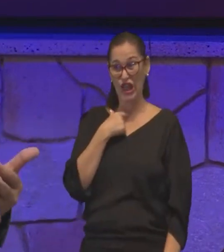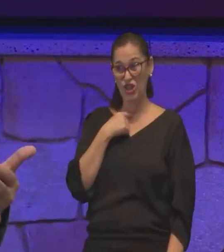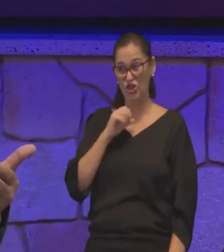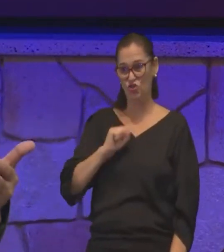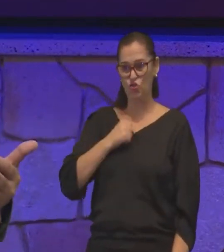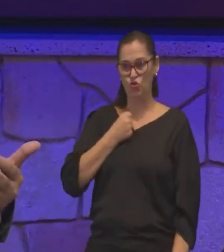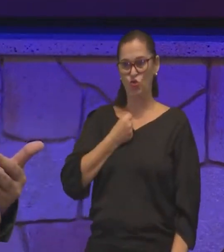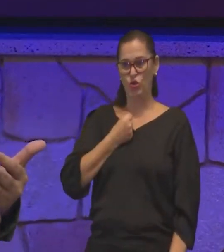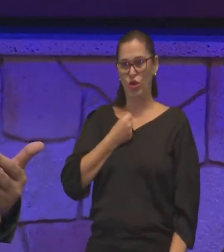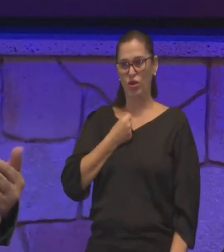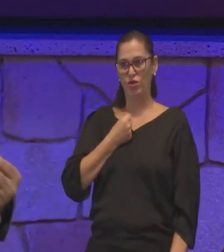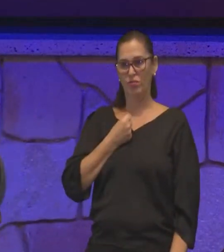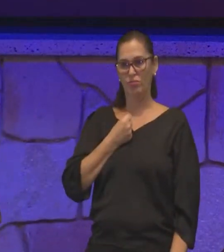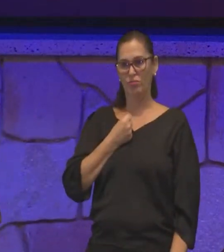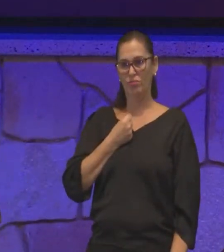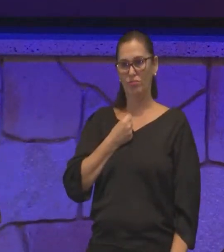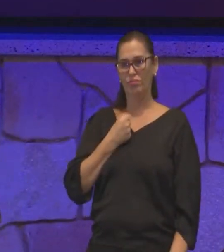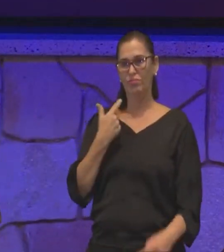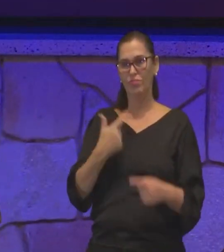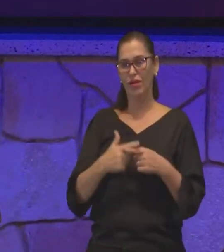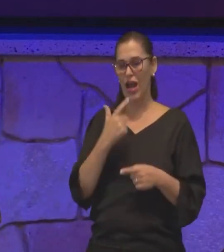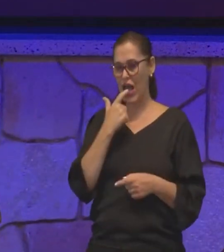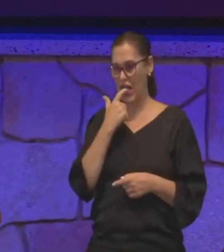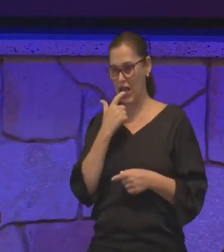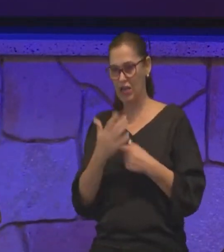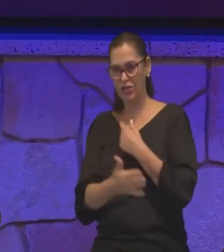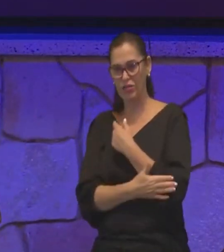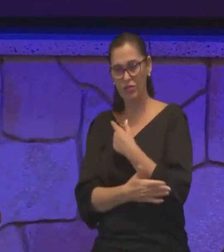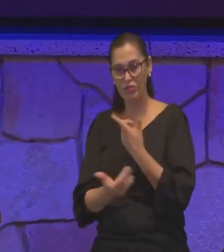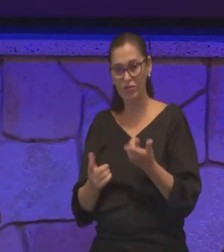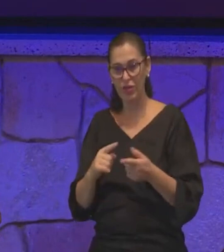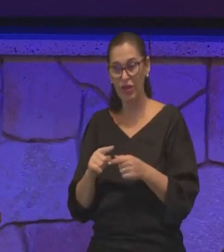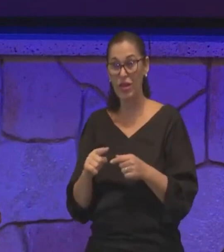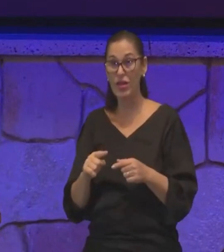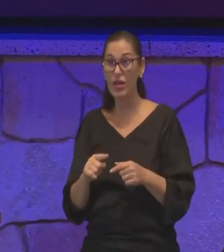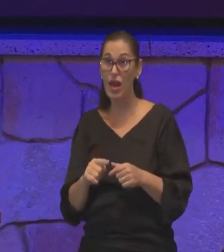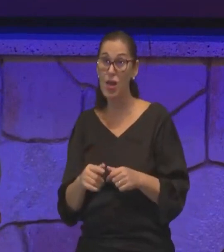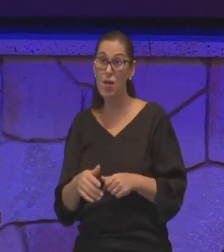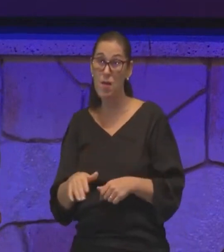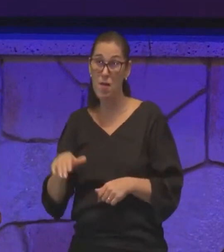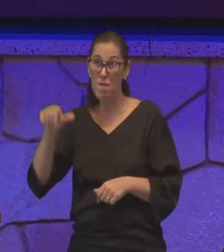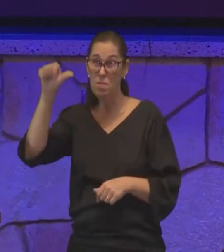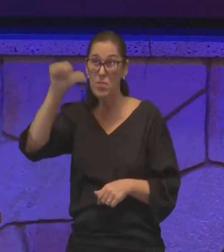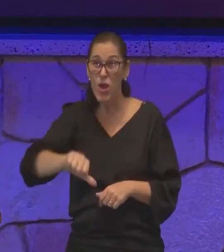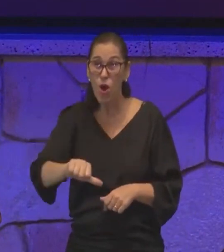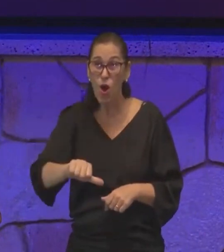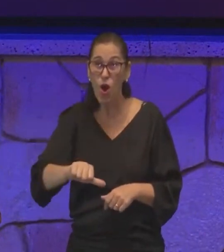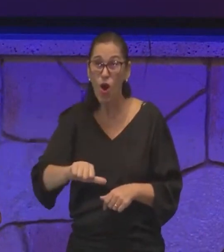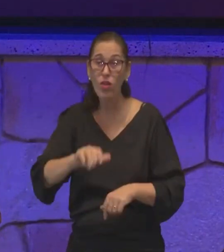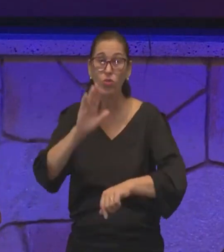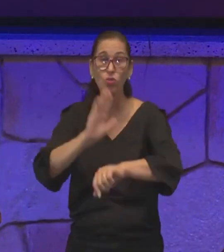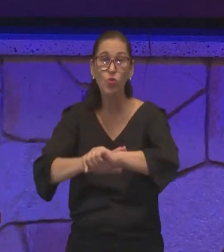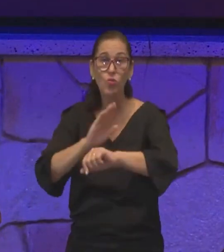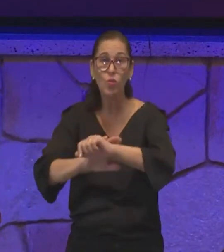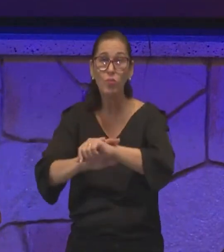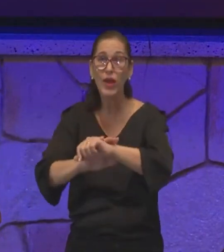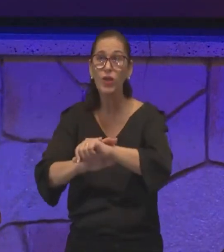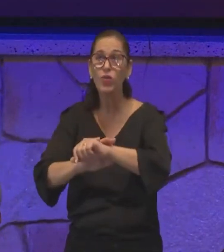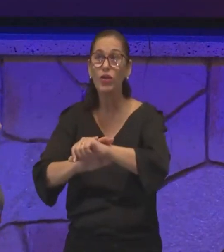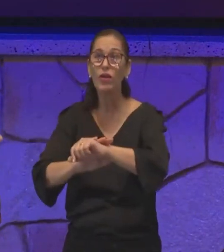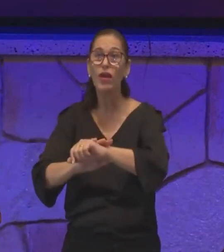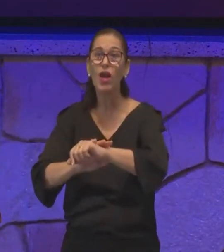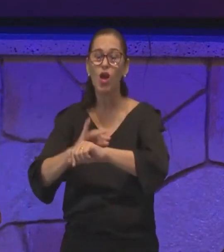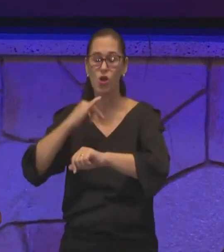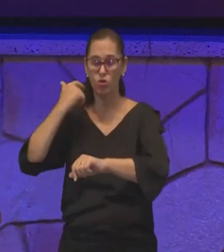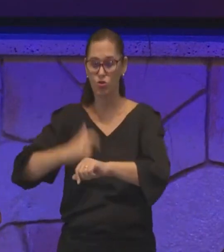odiá-lo. Isso se intensifica com os seus sonhos, porque José vai compartilhar os sonhos e eles se sentirão